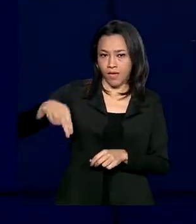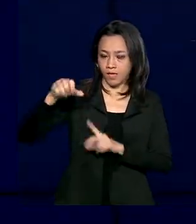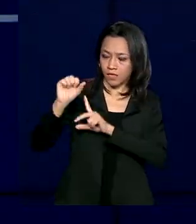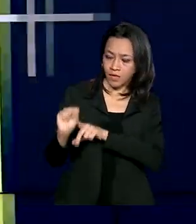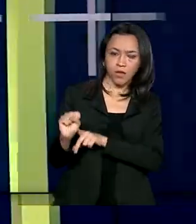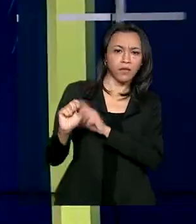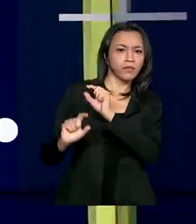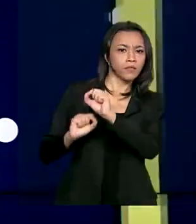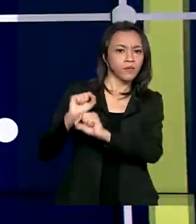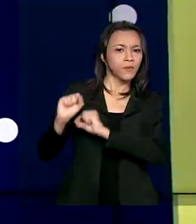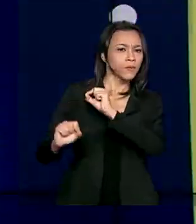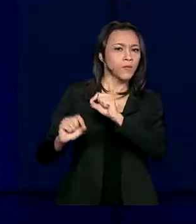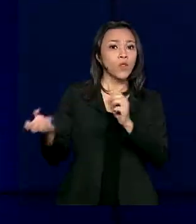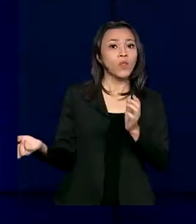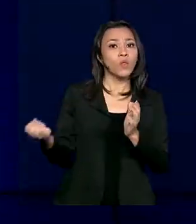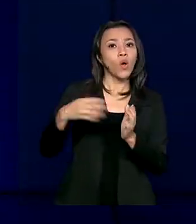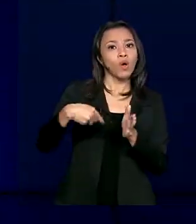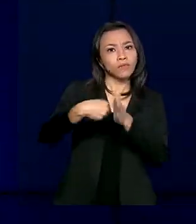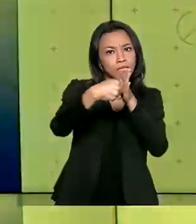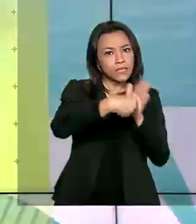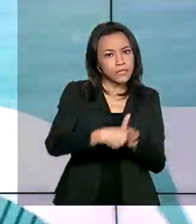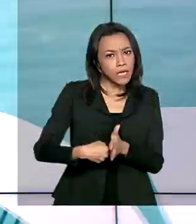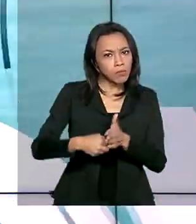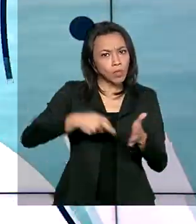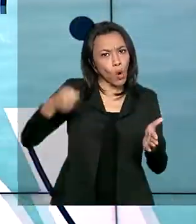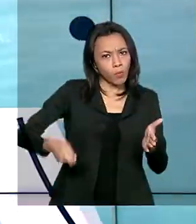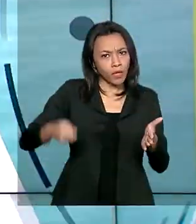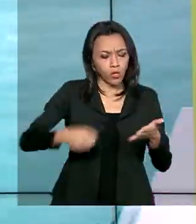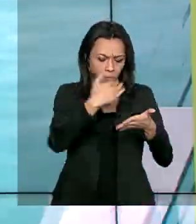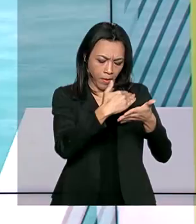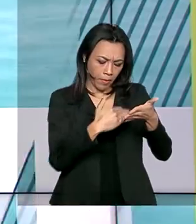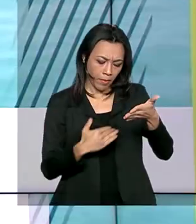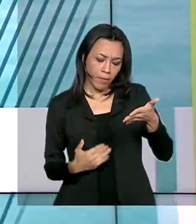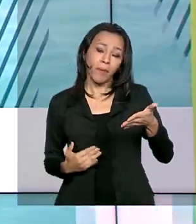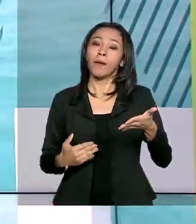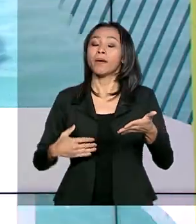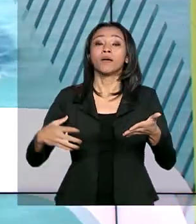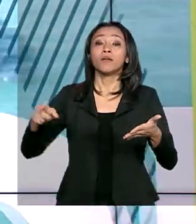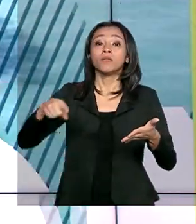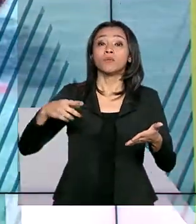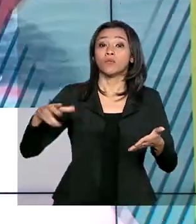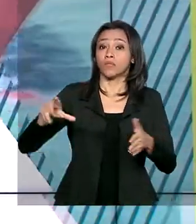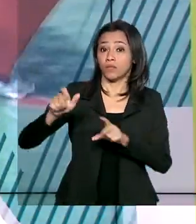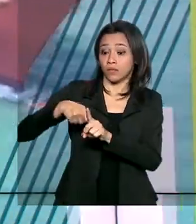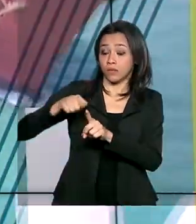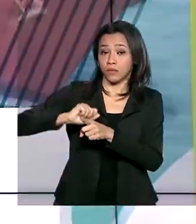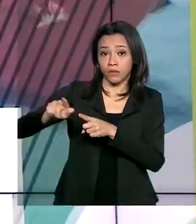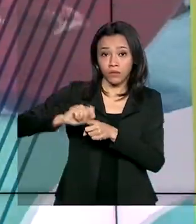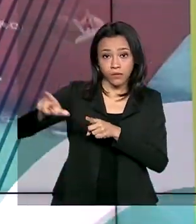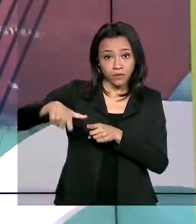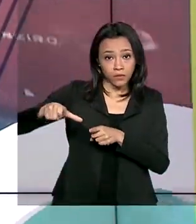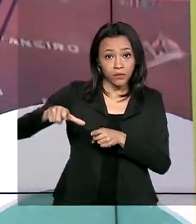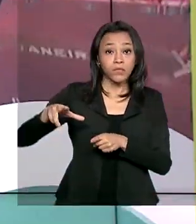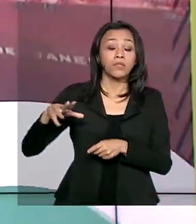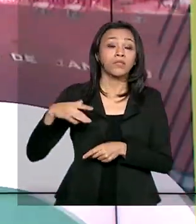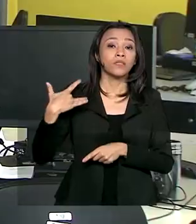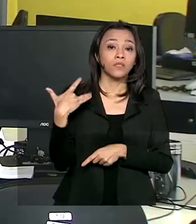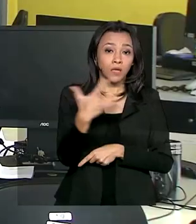Suplementar incluiu novos exames obrigatórios dos planos de saúde para diagnosticar a Covid-19.